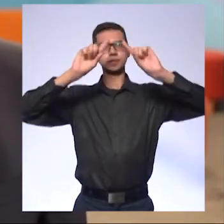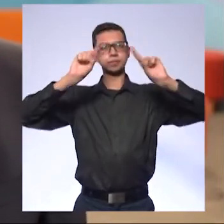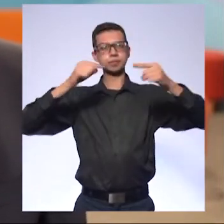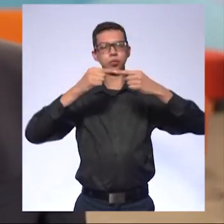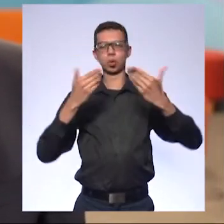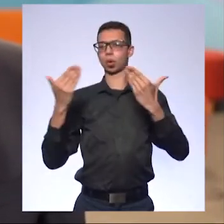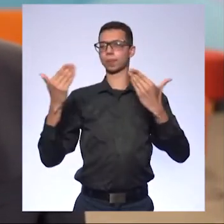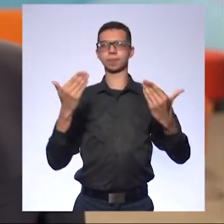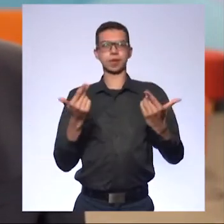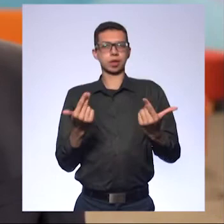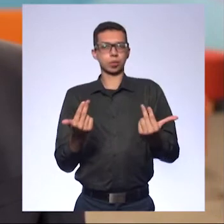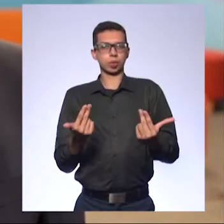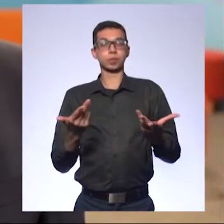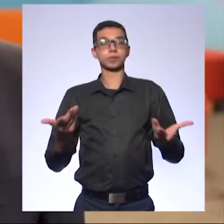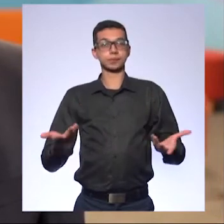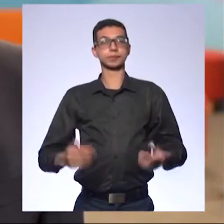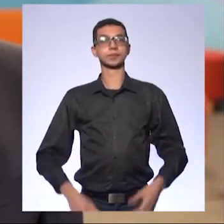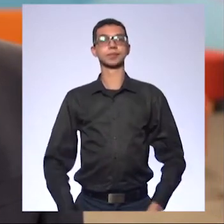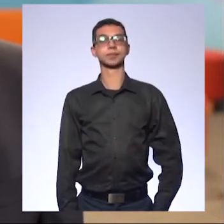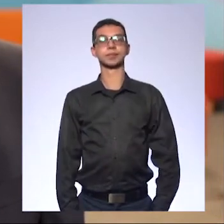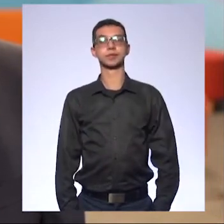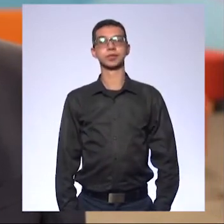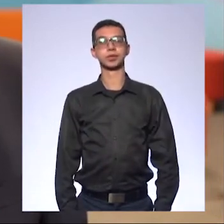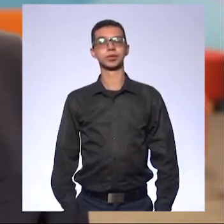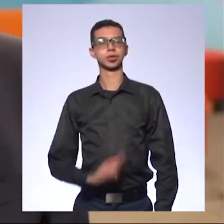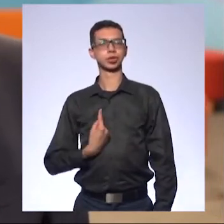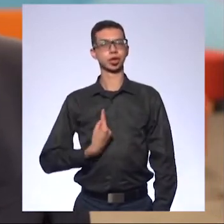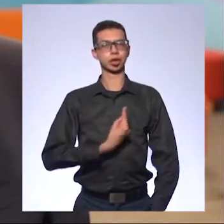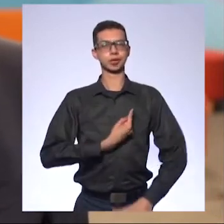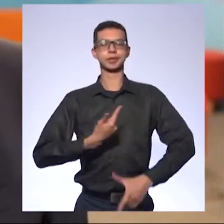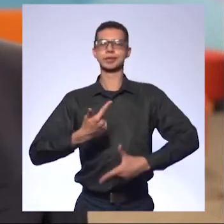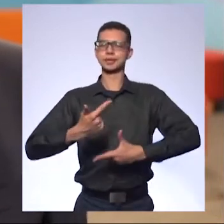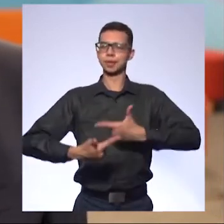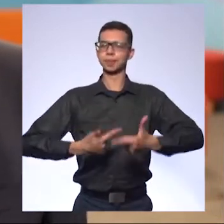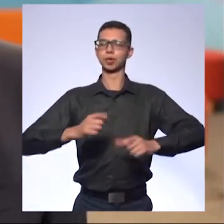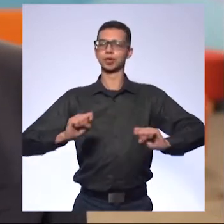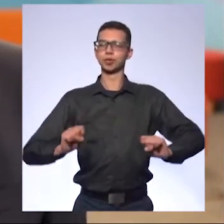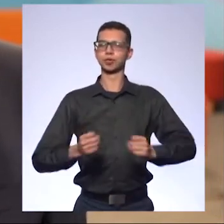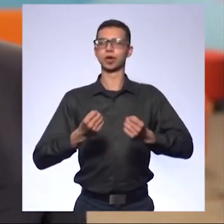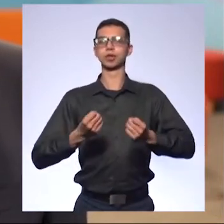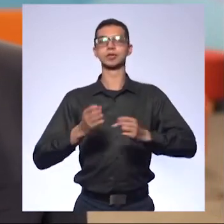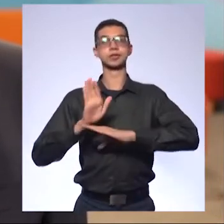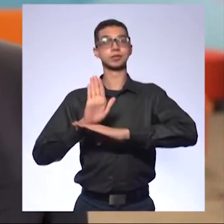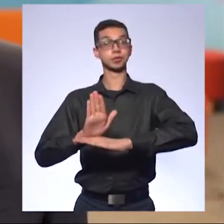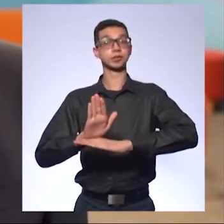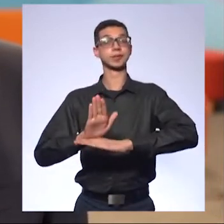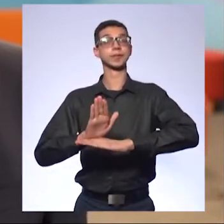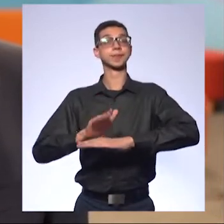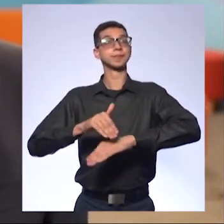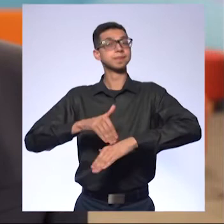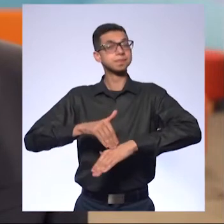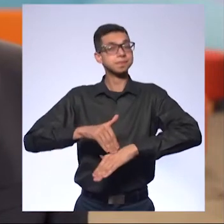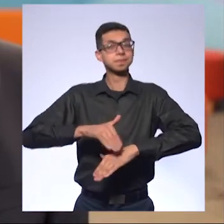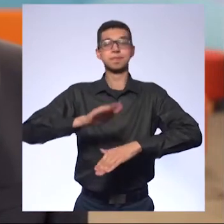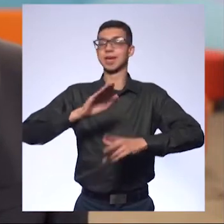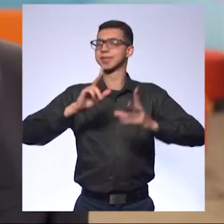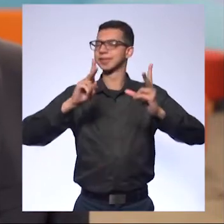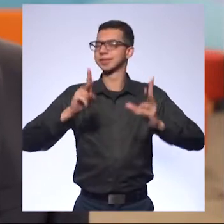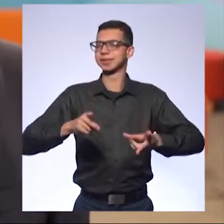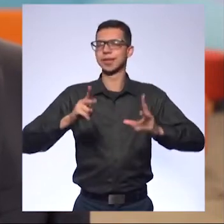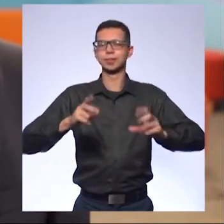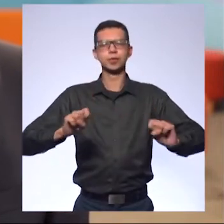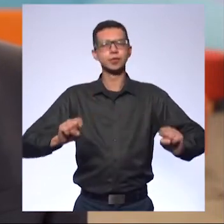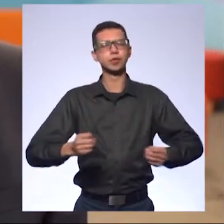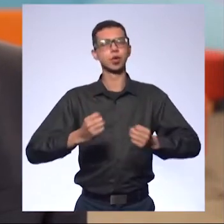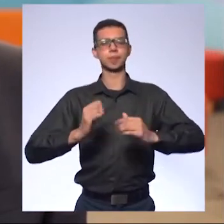com isso, a gente também trabalha por colaborar cada vez mais em soluções que estejam alinhadas com o desejo dessas